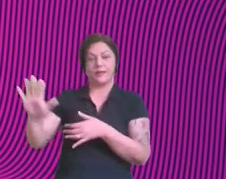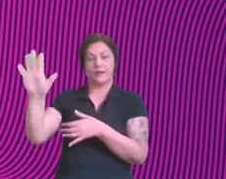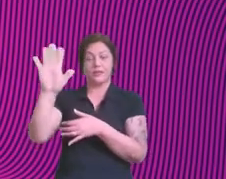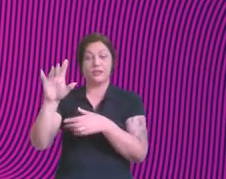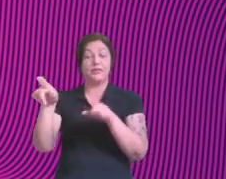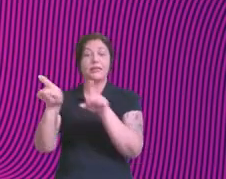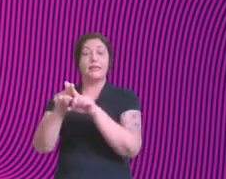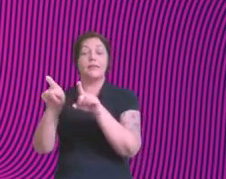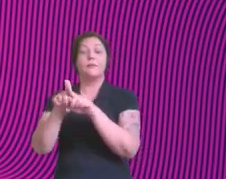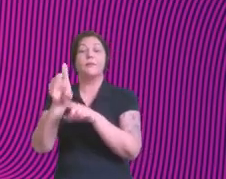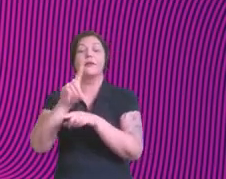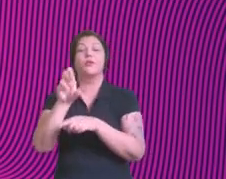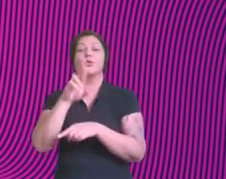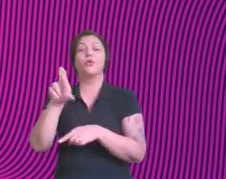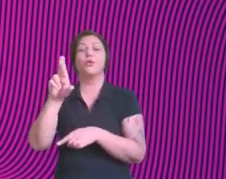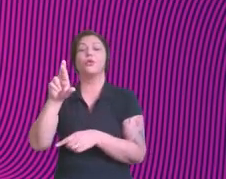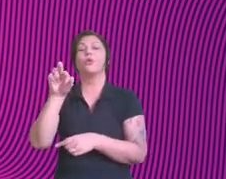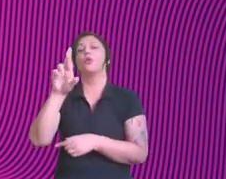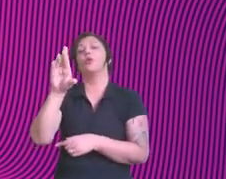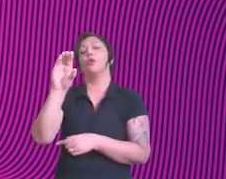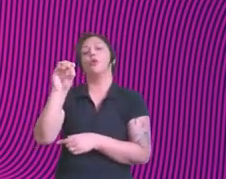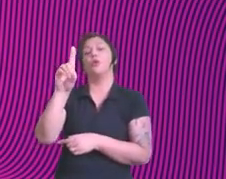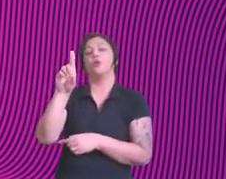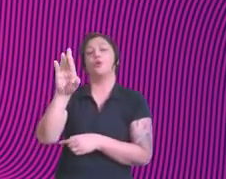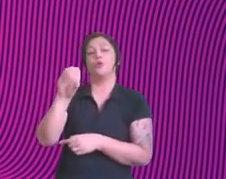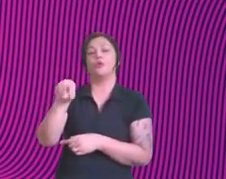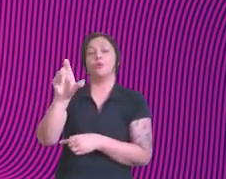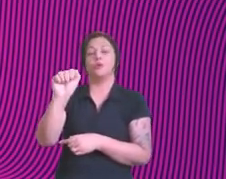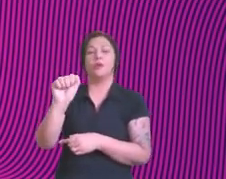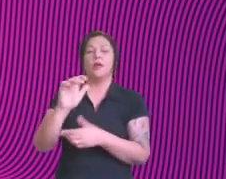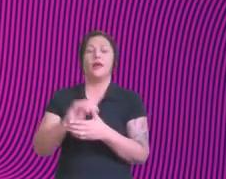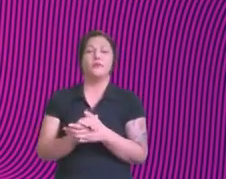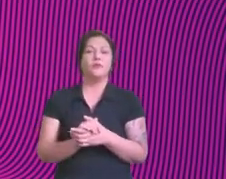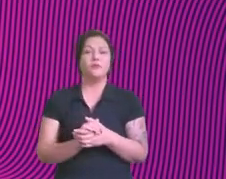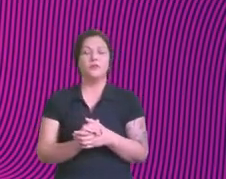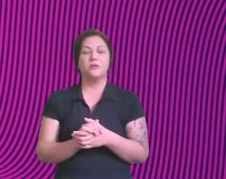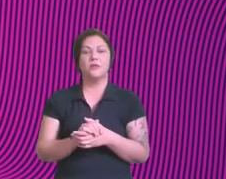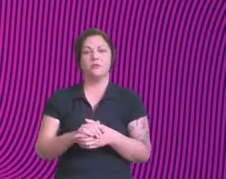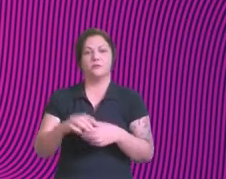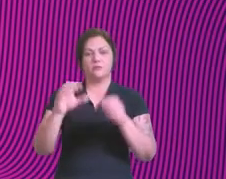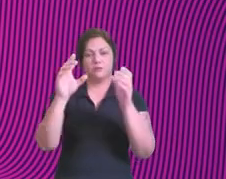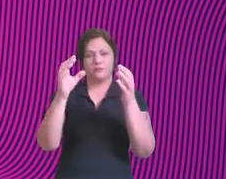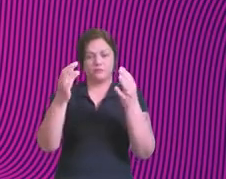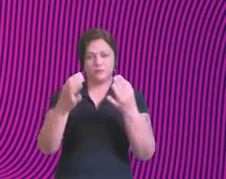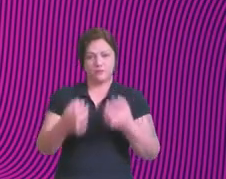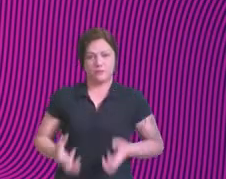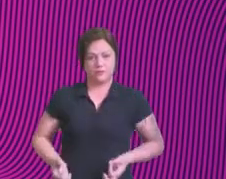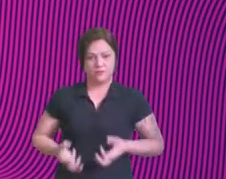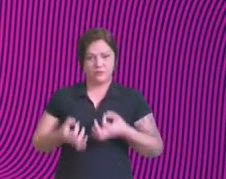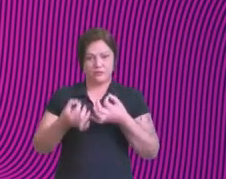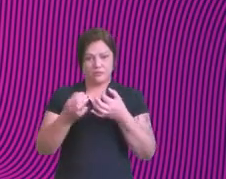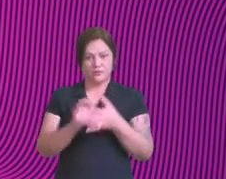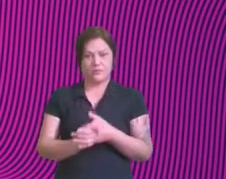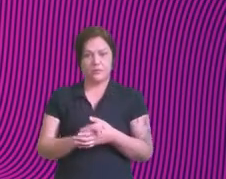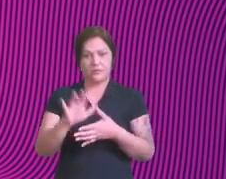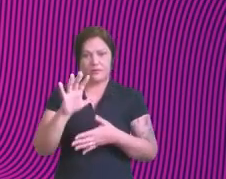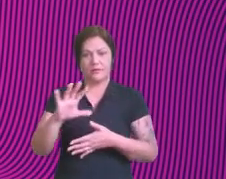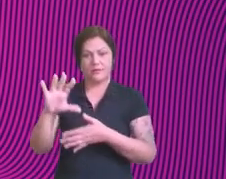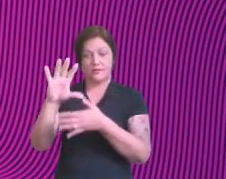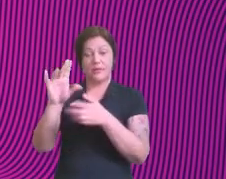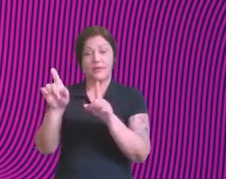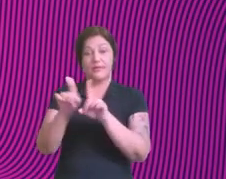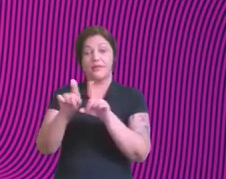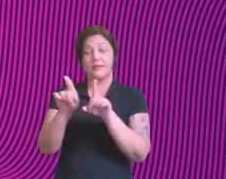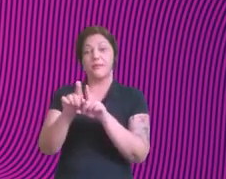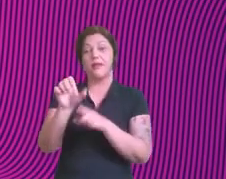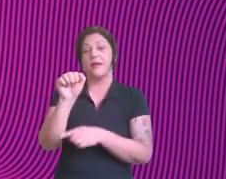Rodrigo Otávio de Castro Araújo, cirurgião oncológico do INCA, doutor Armando Porto Carreiro,